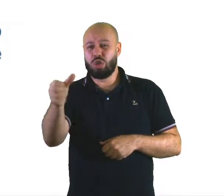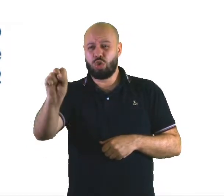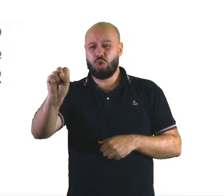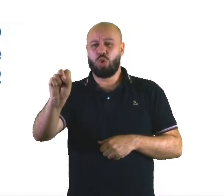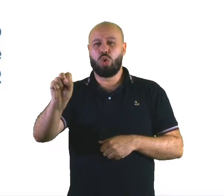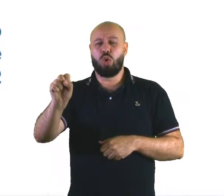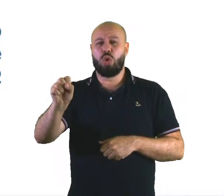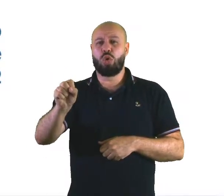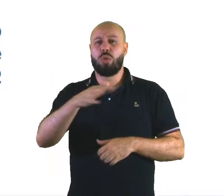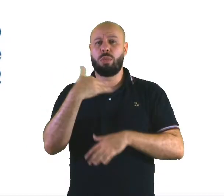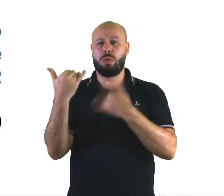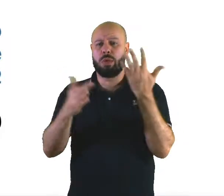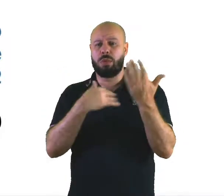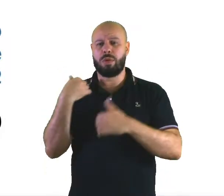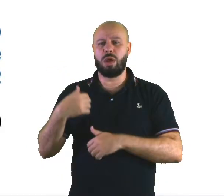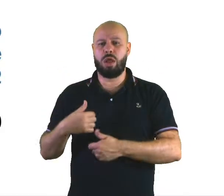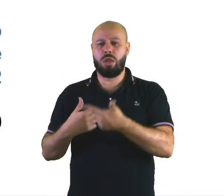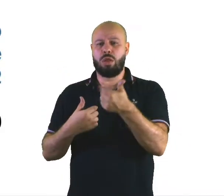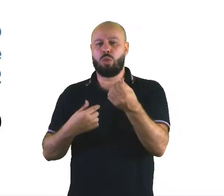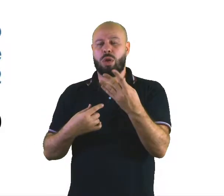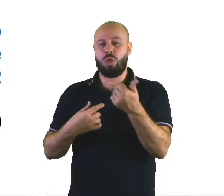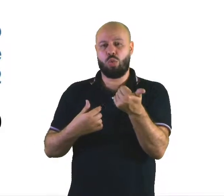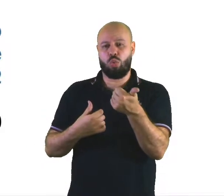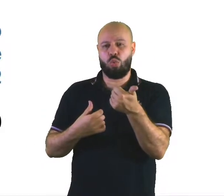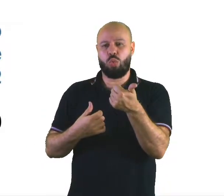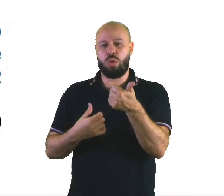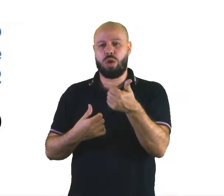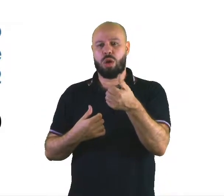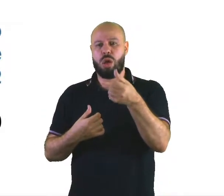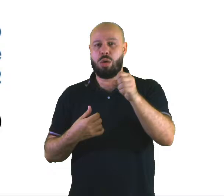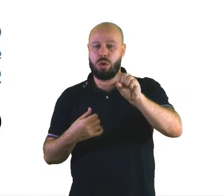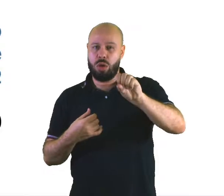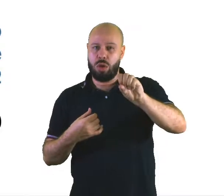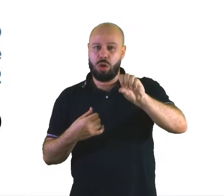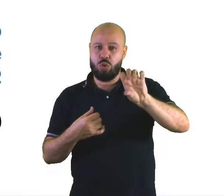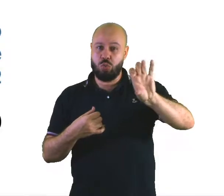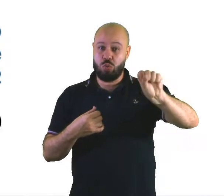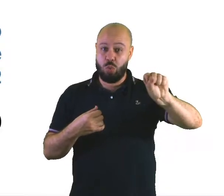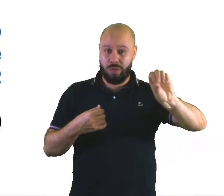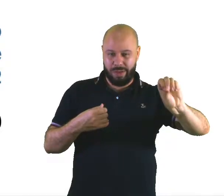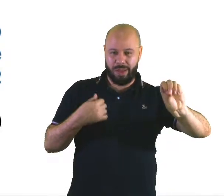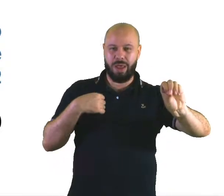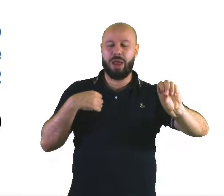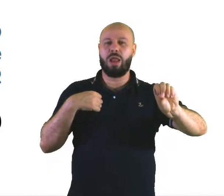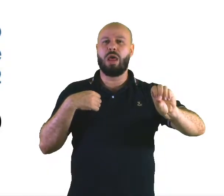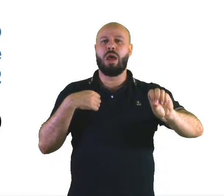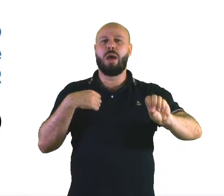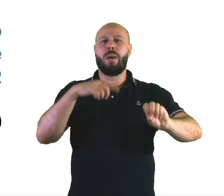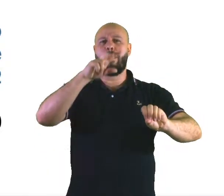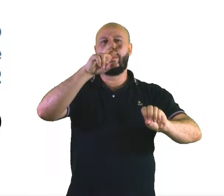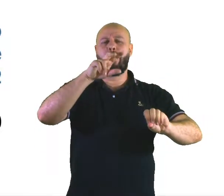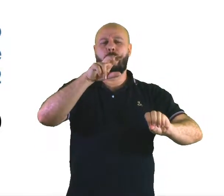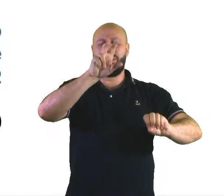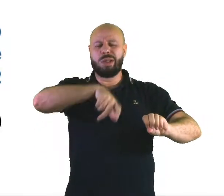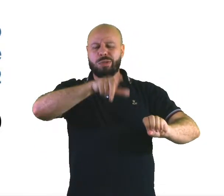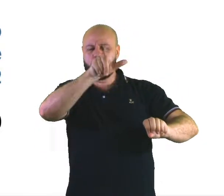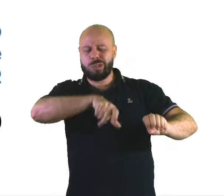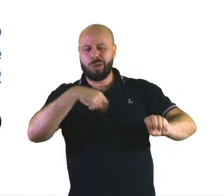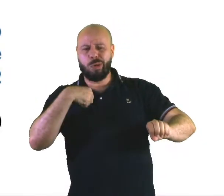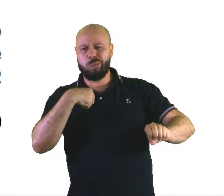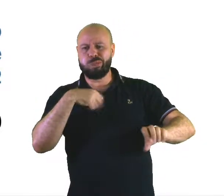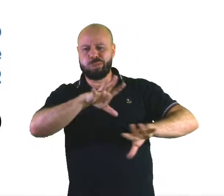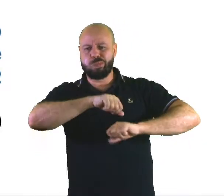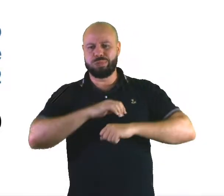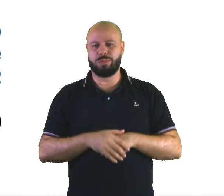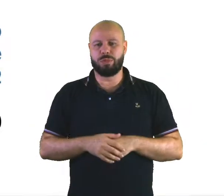16.118 mortes e 241.080 casos confirmados. Em 24 horas, de acordo com o Ministério